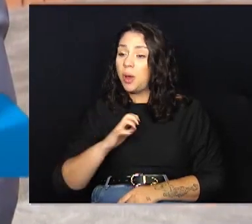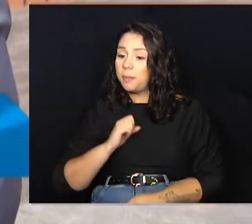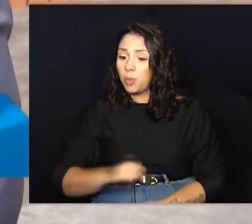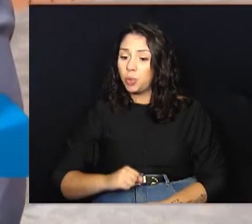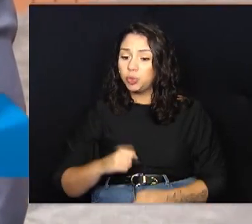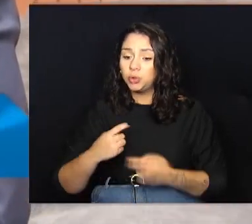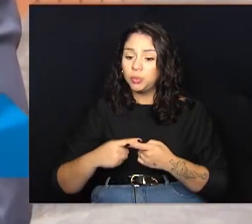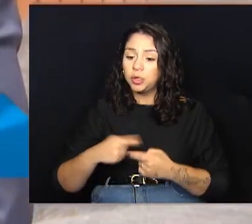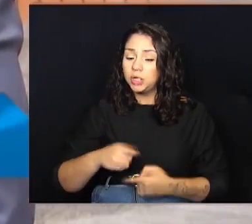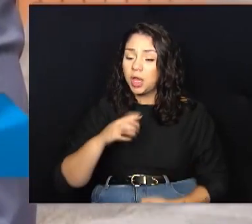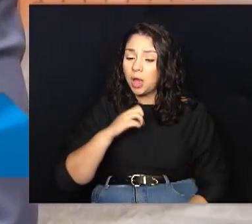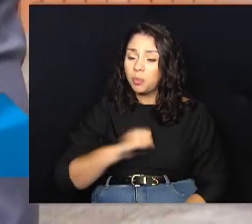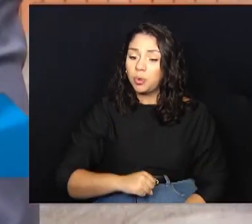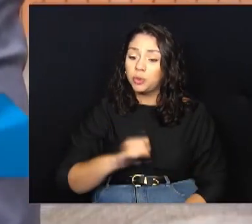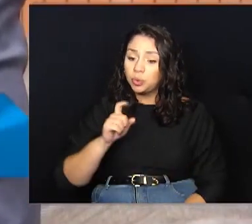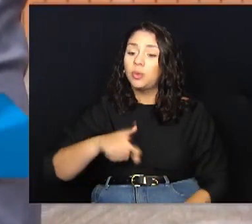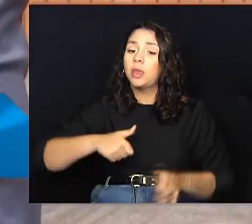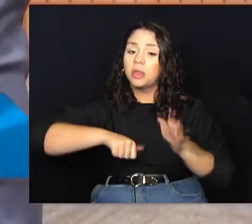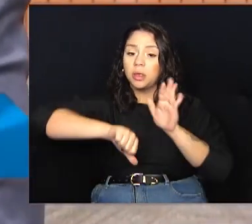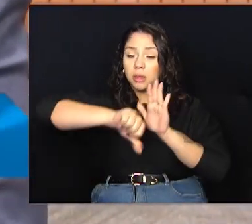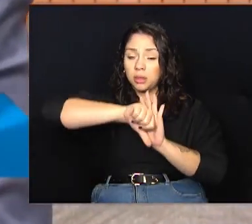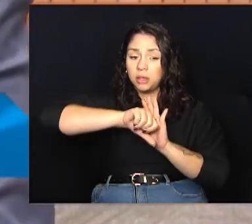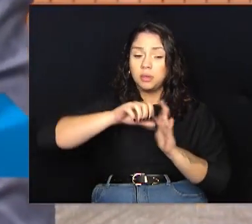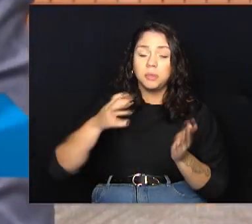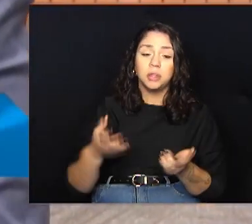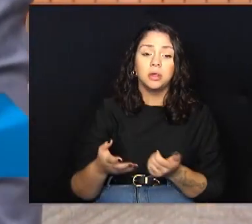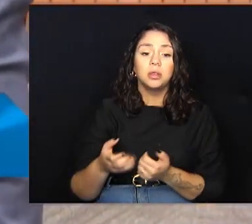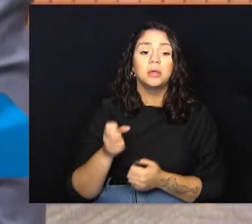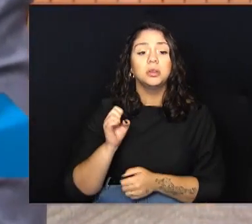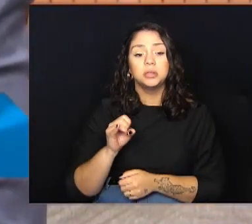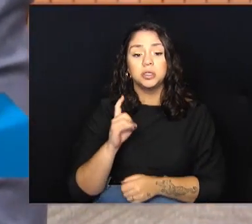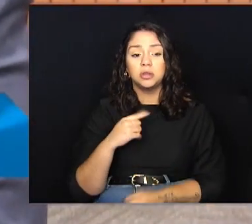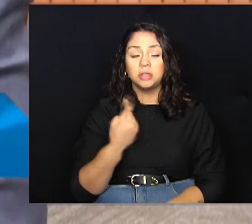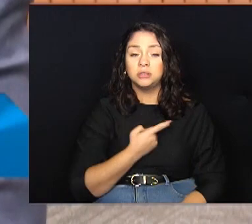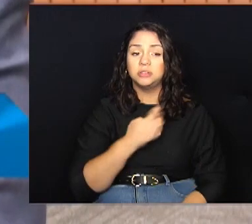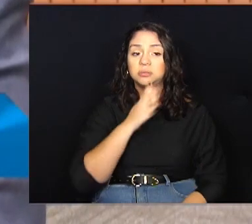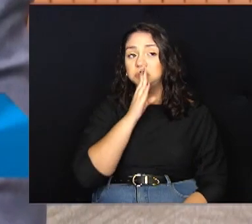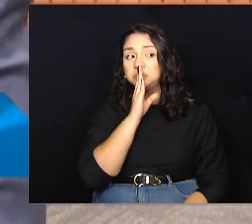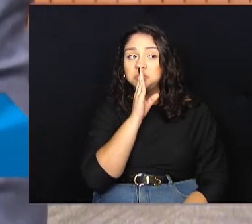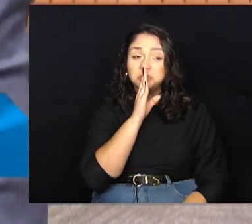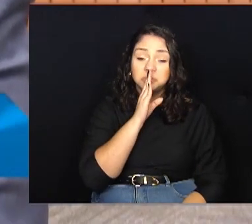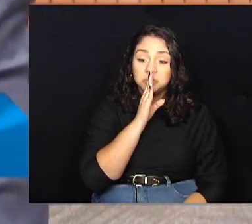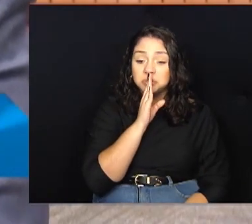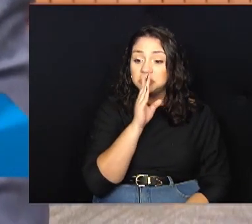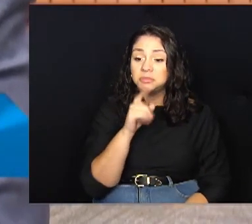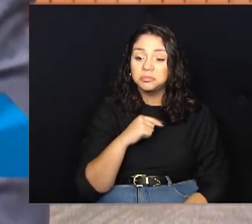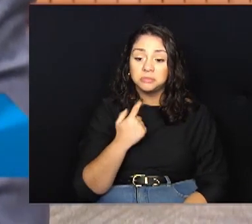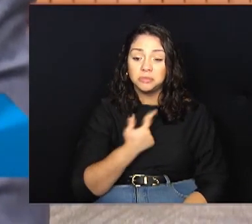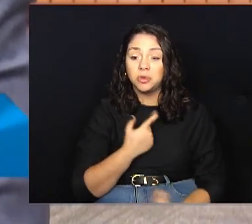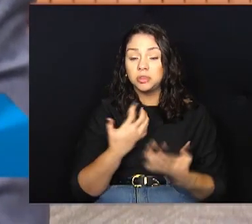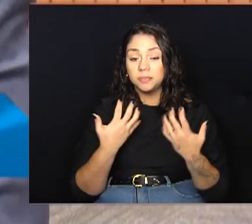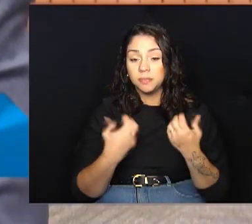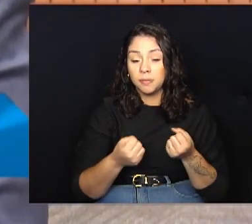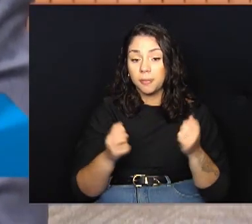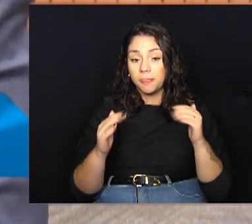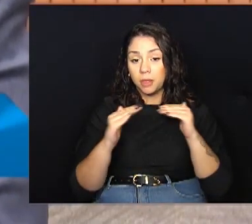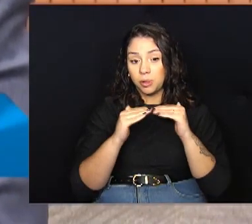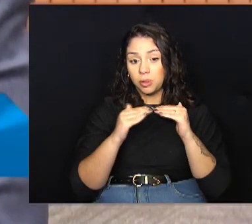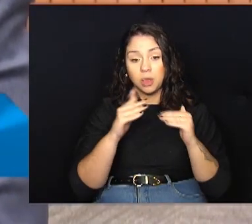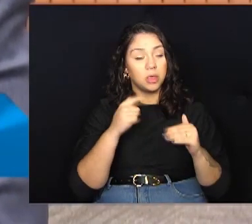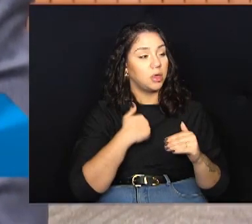e nesse momento se nós nos obtermos nós vamos estar sendo cúmplices e isso eu não quero